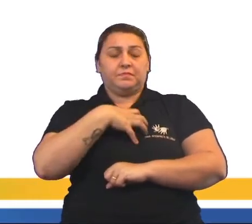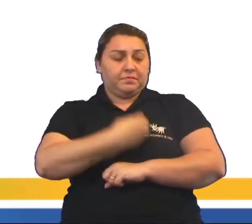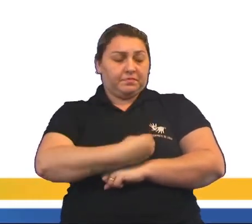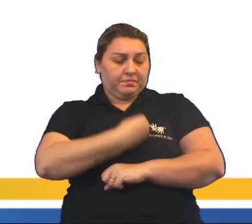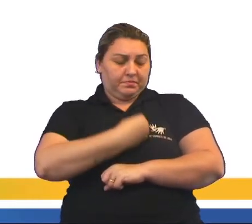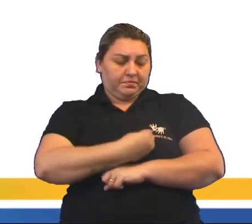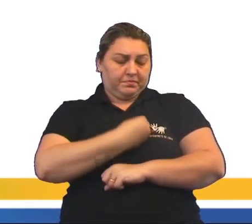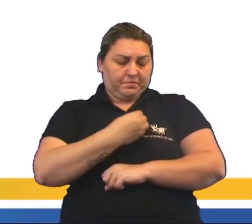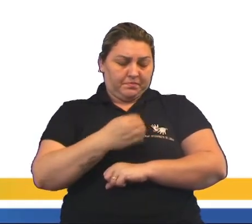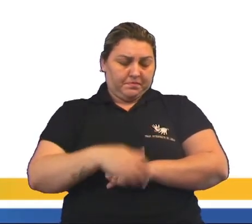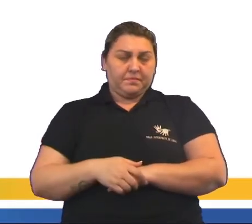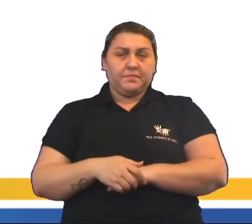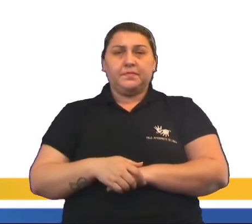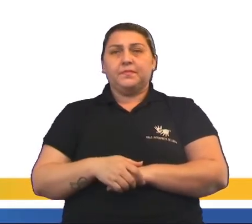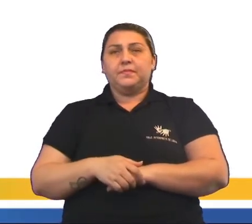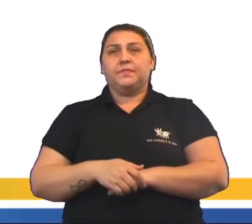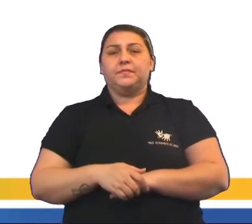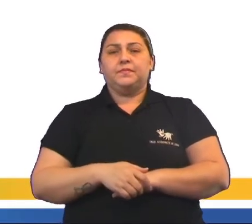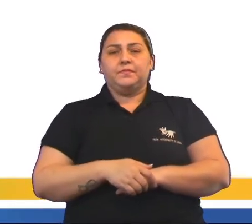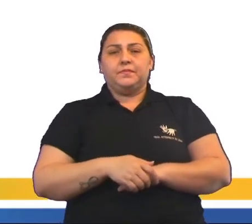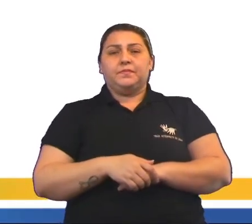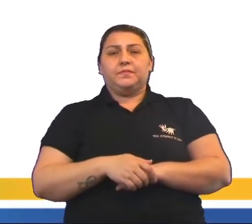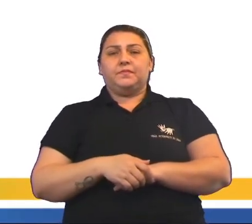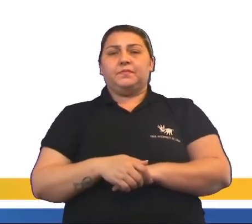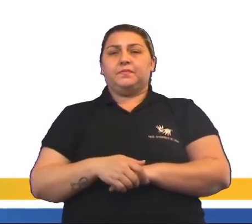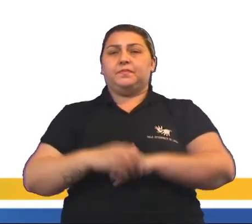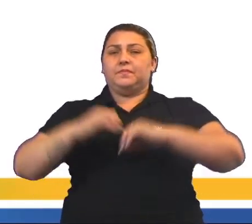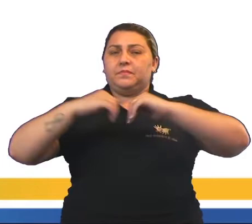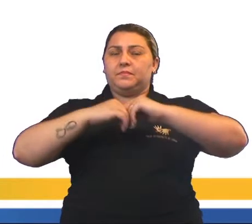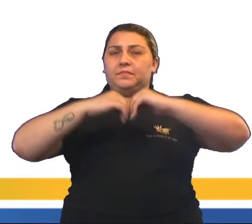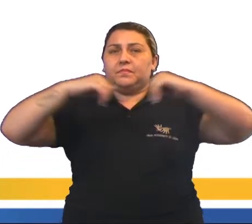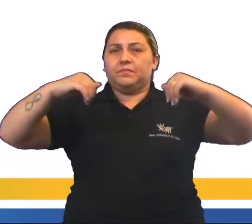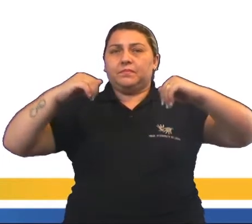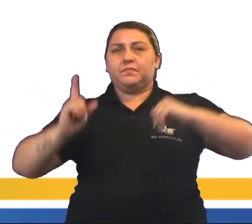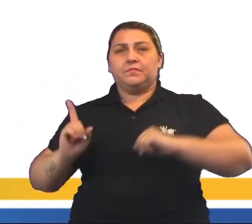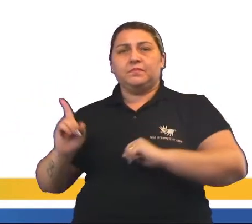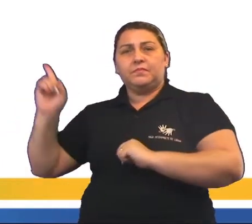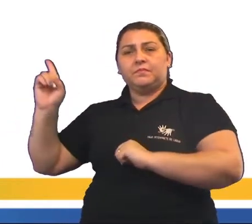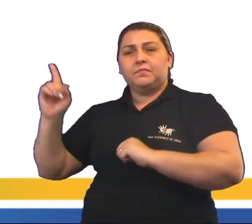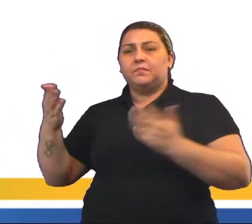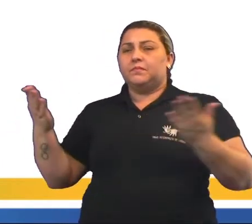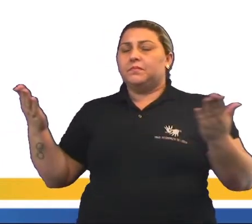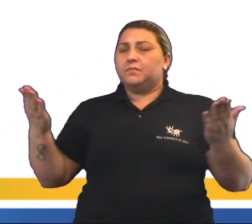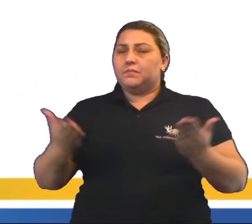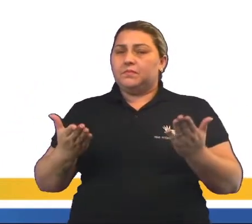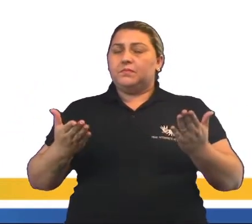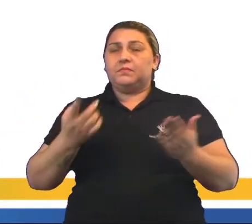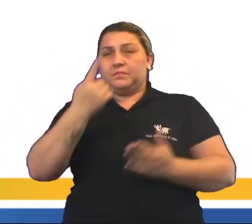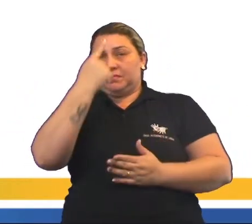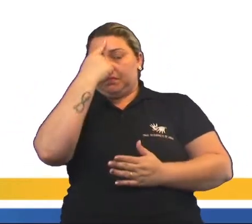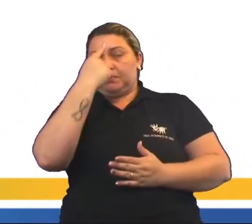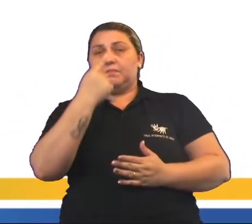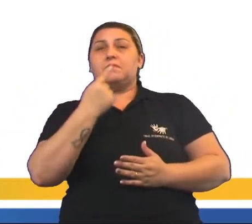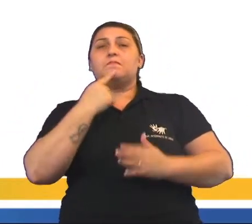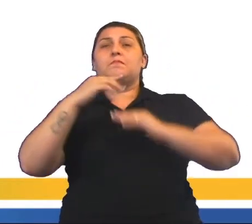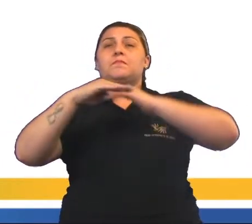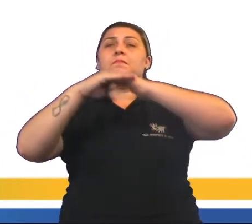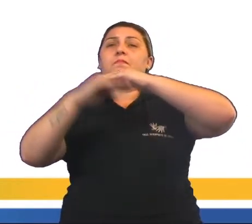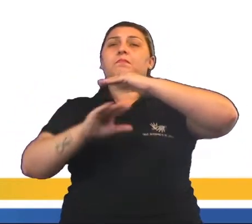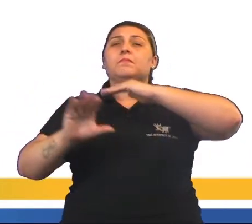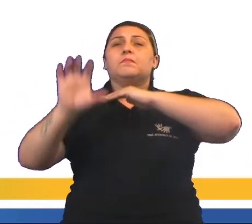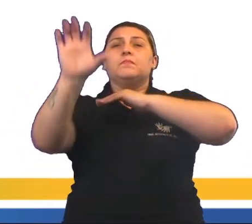viver. Vamos avançar? Vocês podem visualizar agora uma imagem